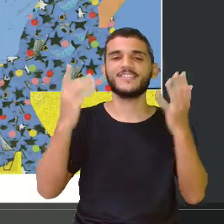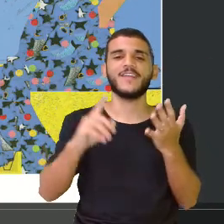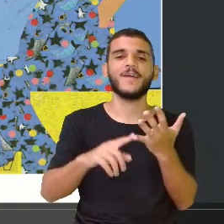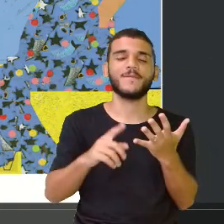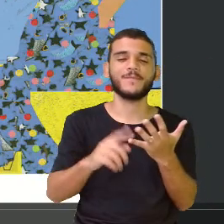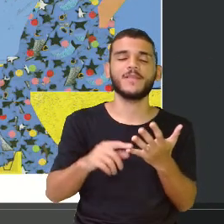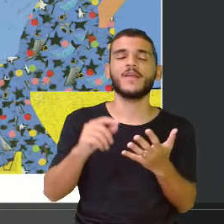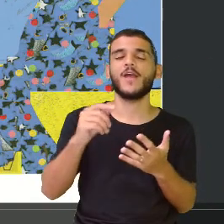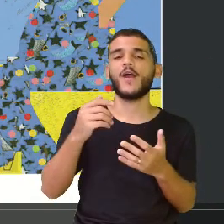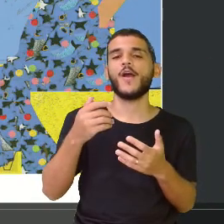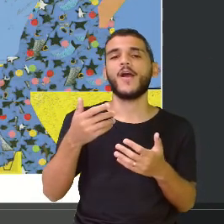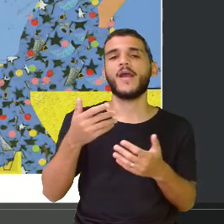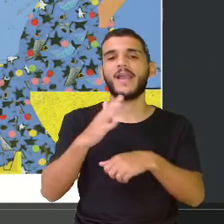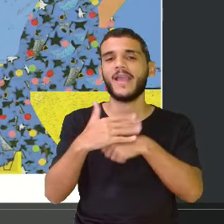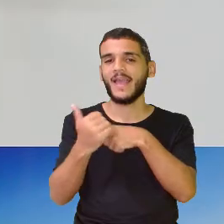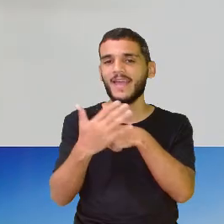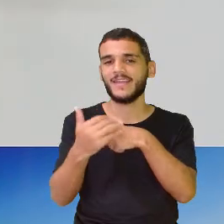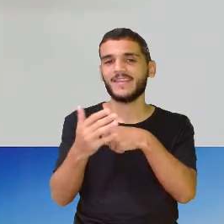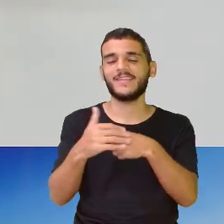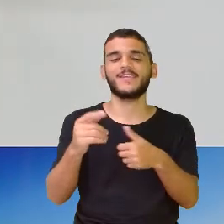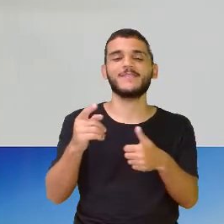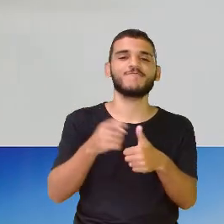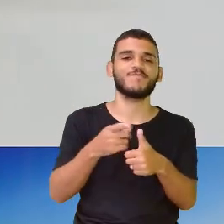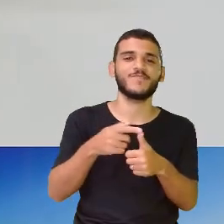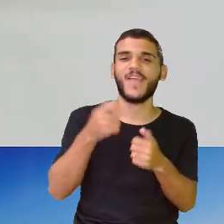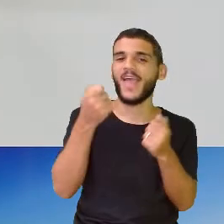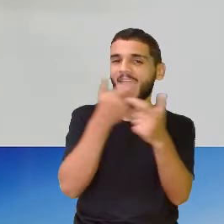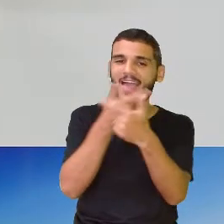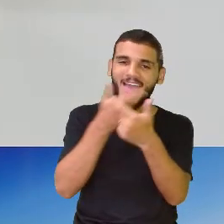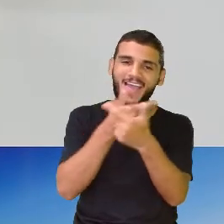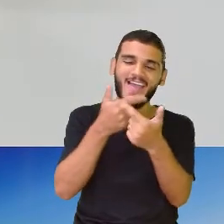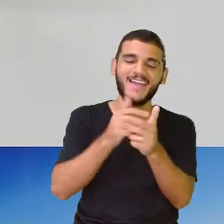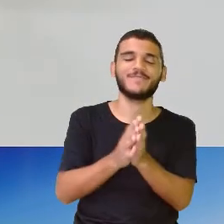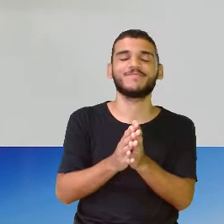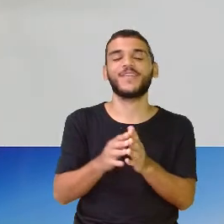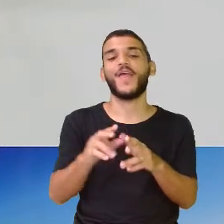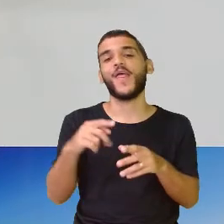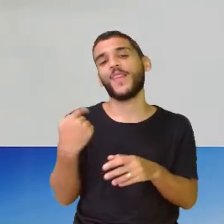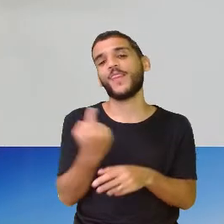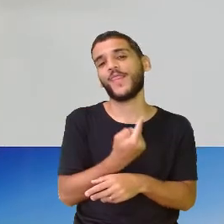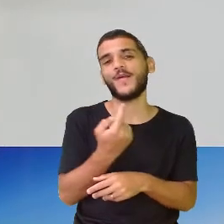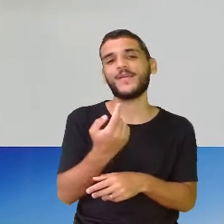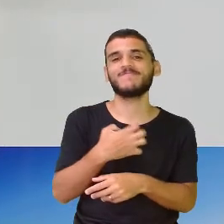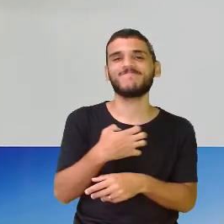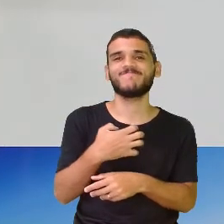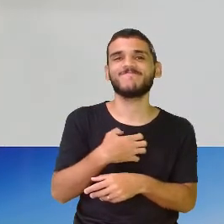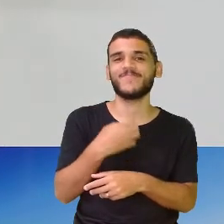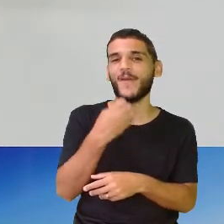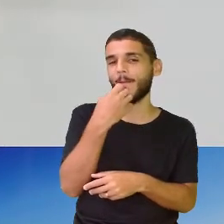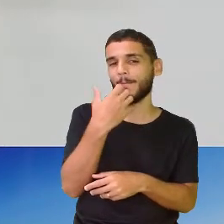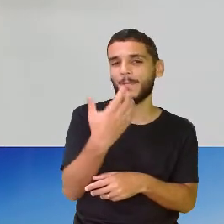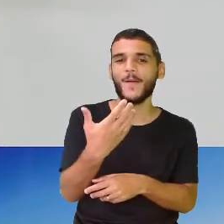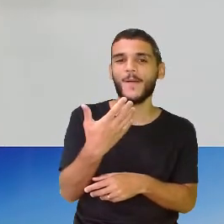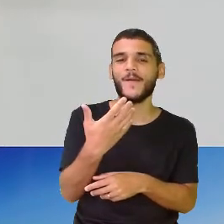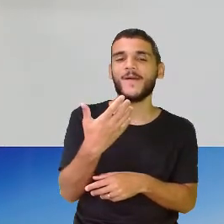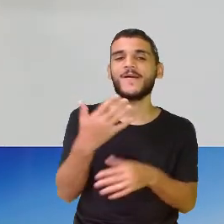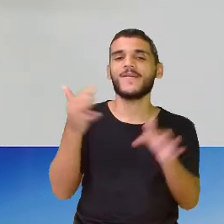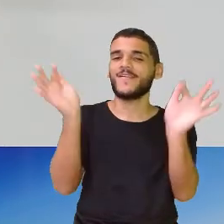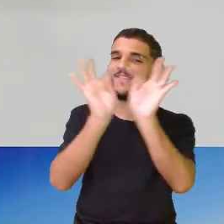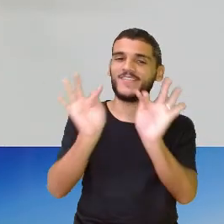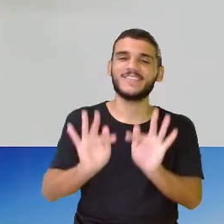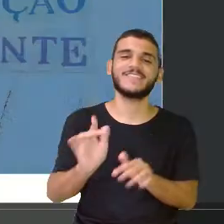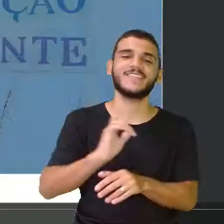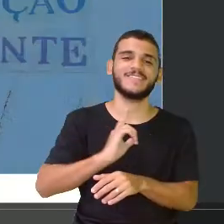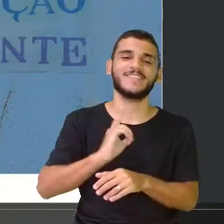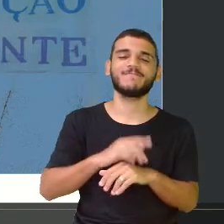surpresa e risada. Isso aí a gente gosta mesmo de ouvir, porque deixa a gente feliz. Será que tem outras palavras aí?